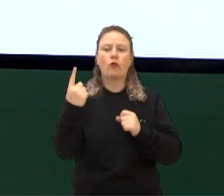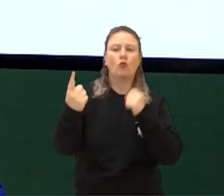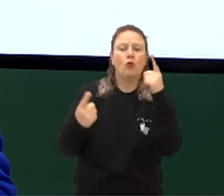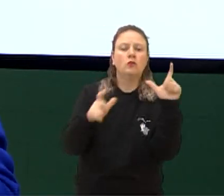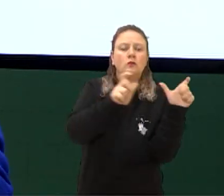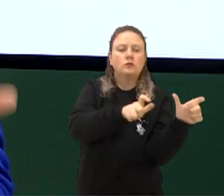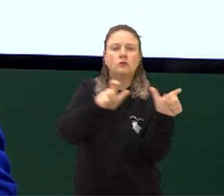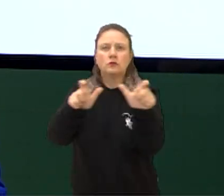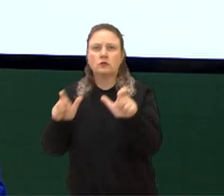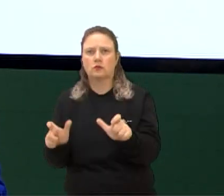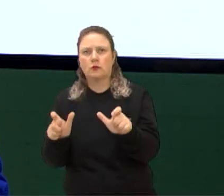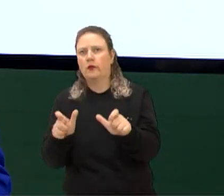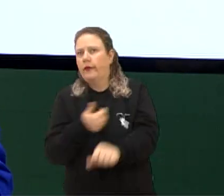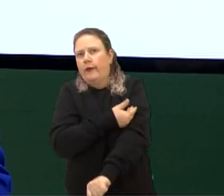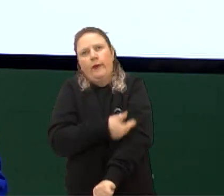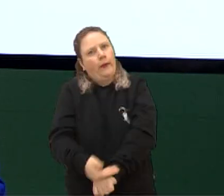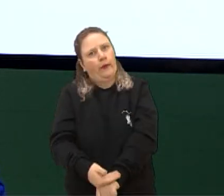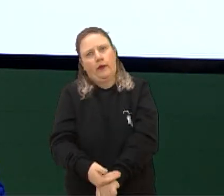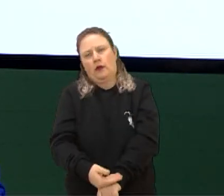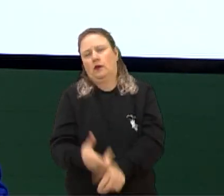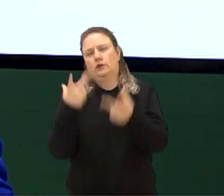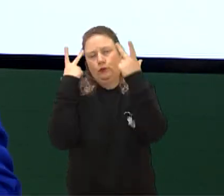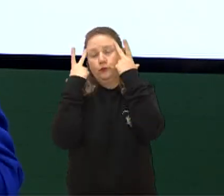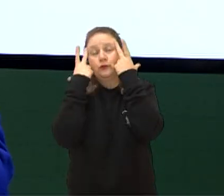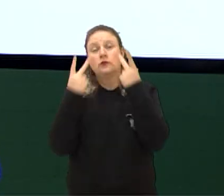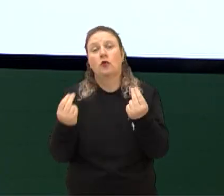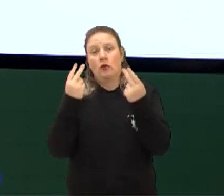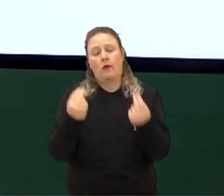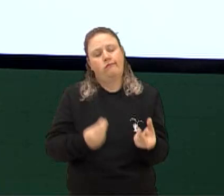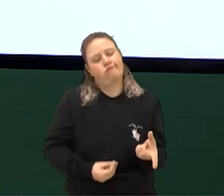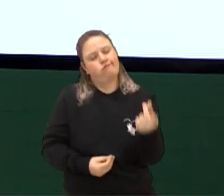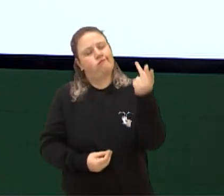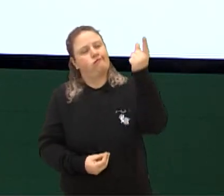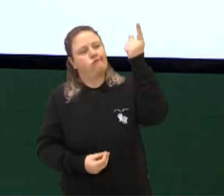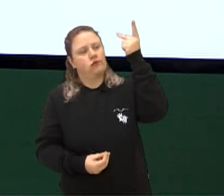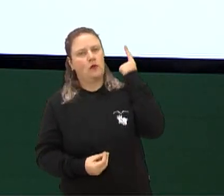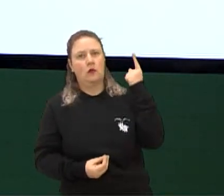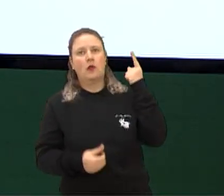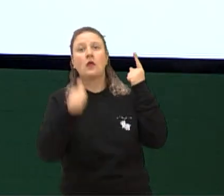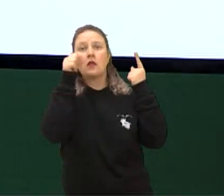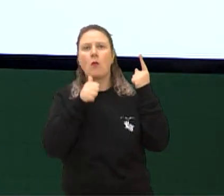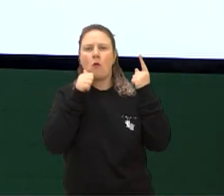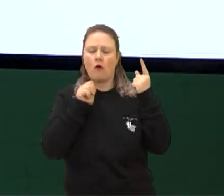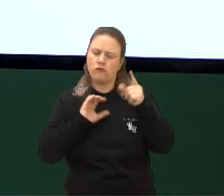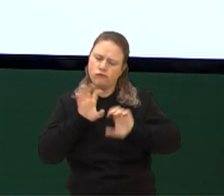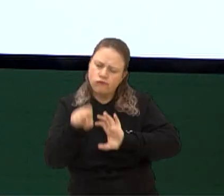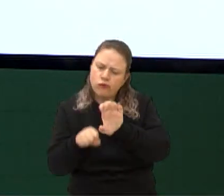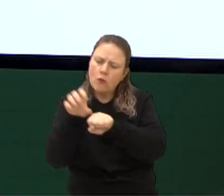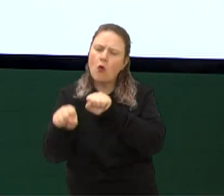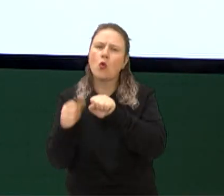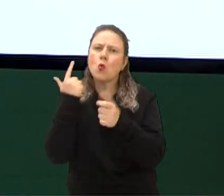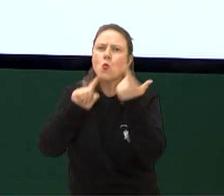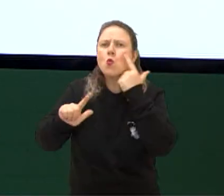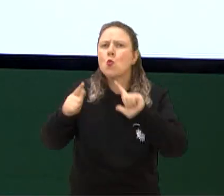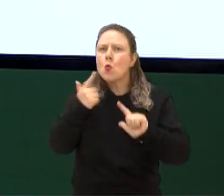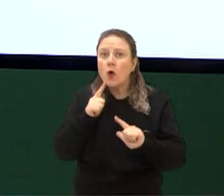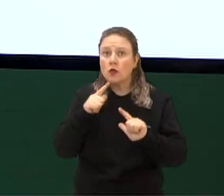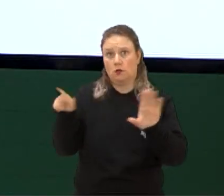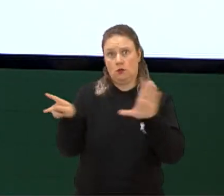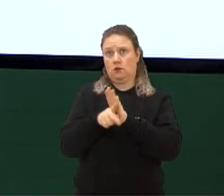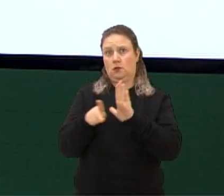hábito muito comum, tá? Essa conquista das mulheres politicamente, até mesmo no Brasil, é uma